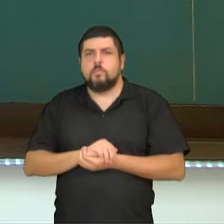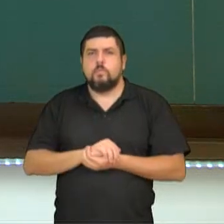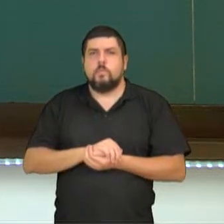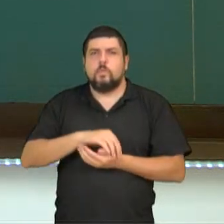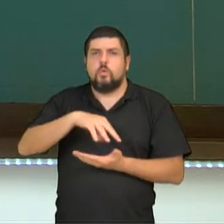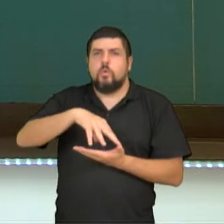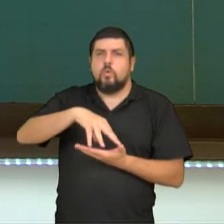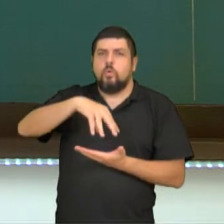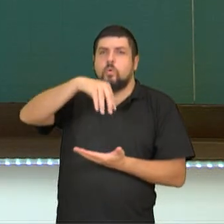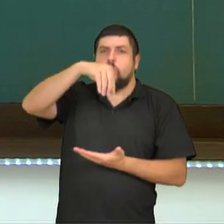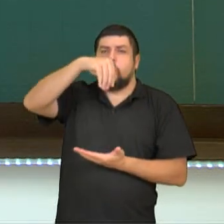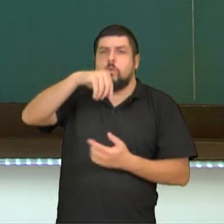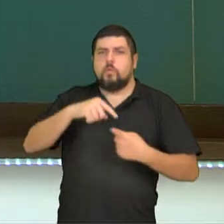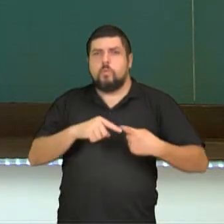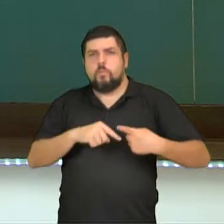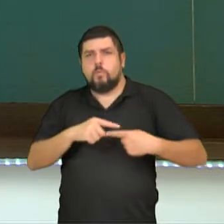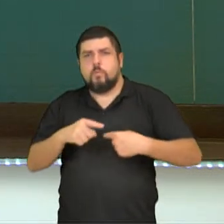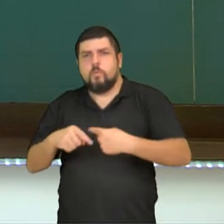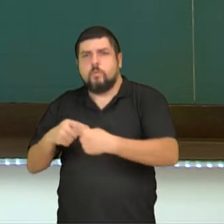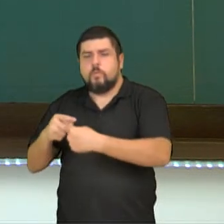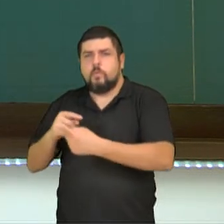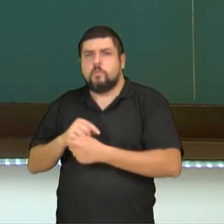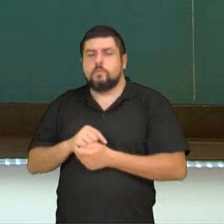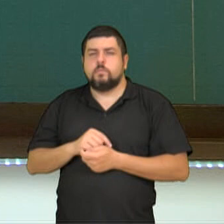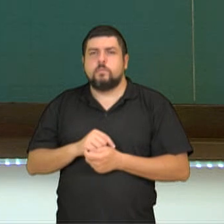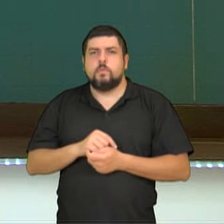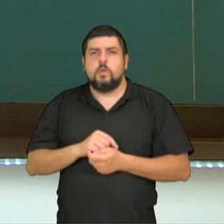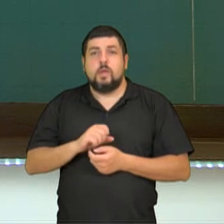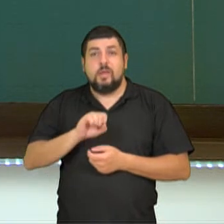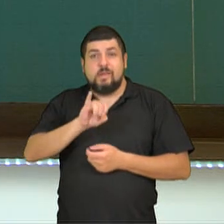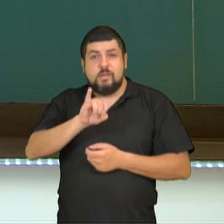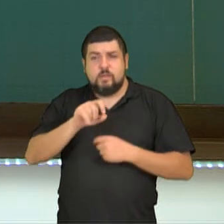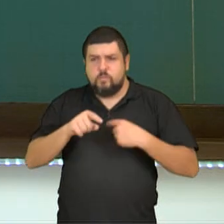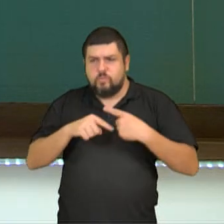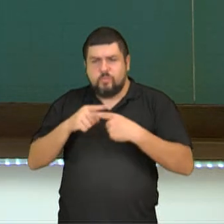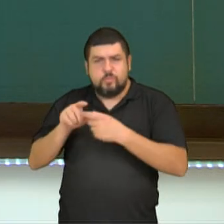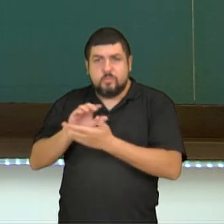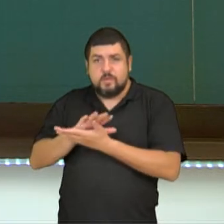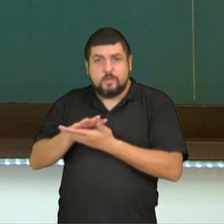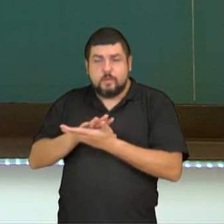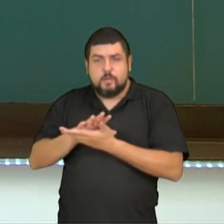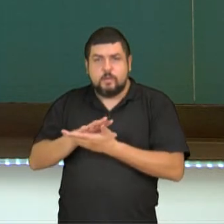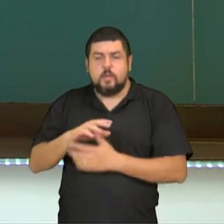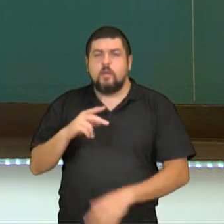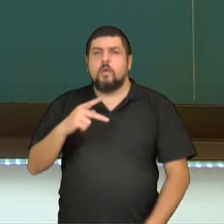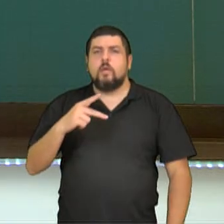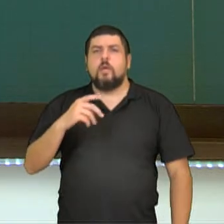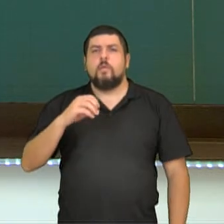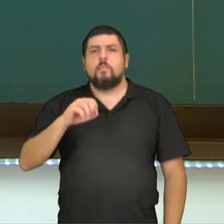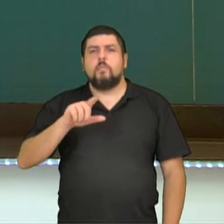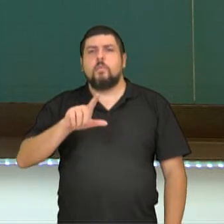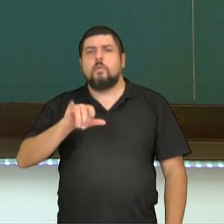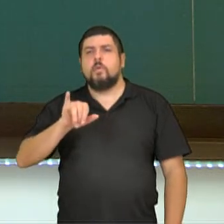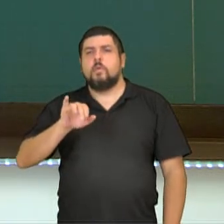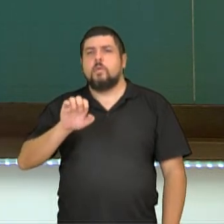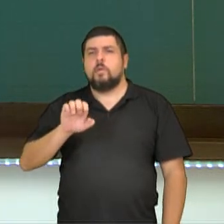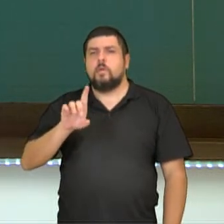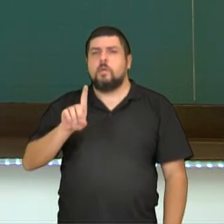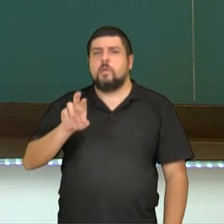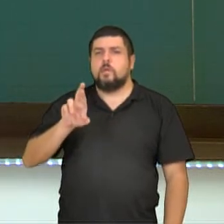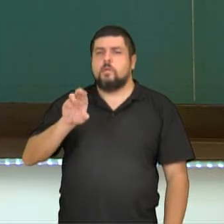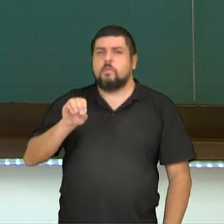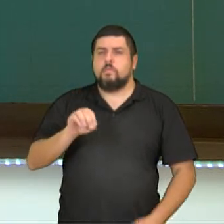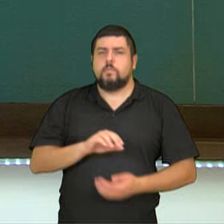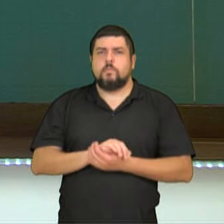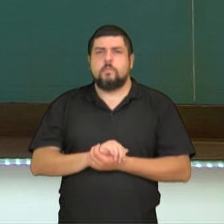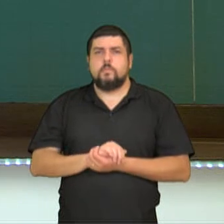redondo. E o que não é corpo redondo? É chamado de poliedros. Vamos ver por quê? Olha lá. Corpo